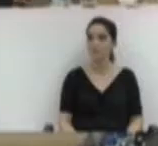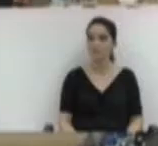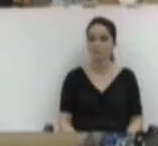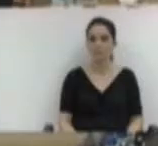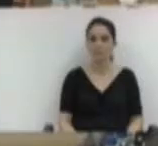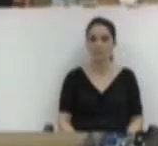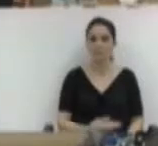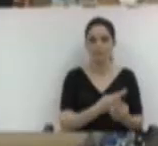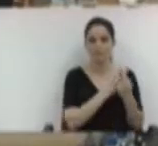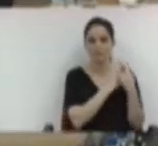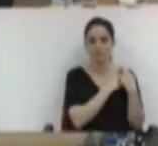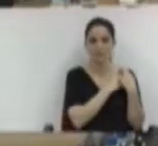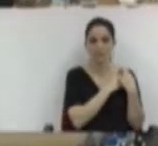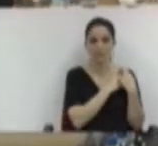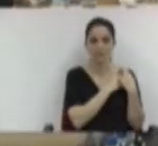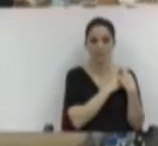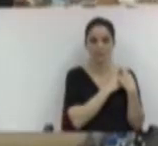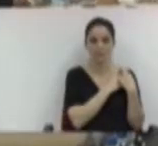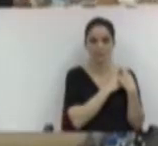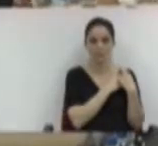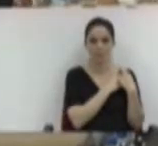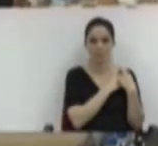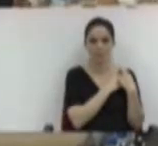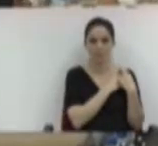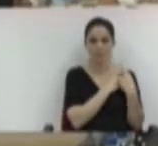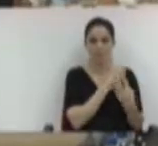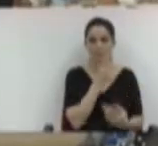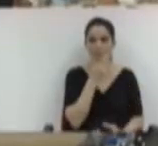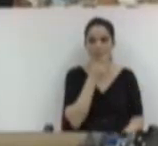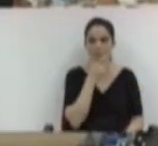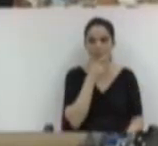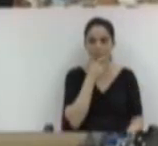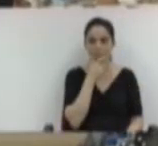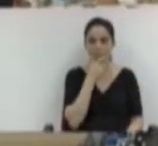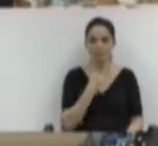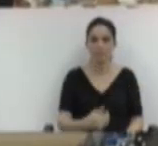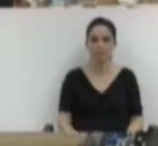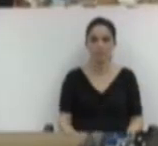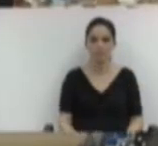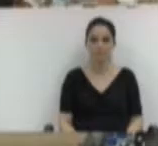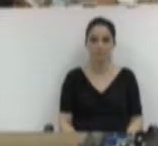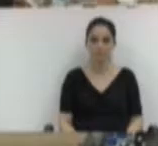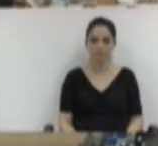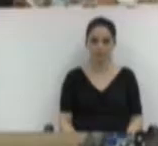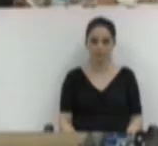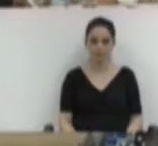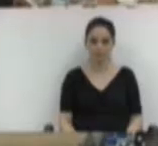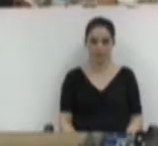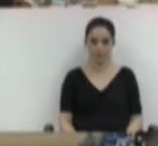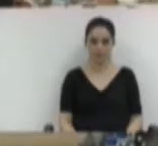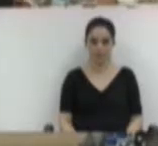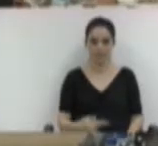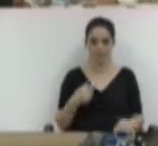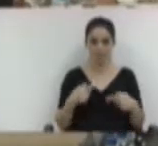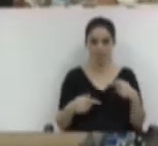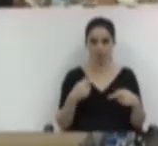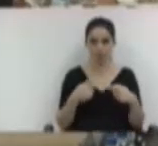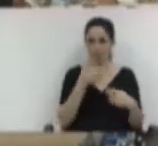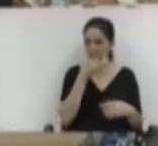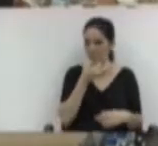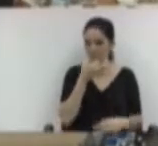911/2015. Autor, vereadora professora Érica Monteiro. Requerimento 911 está em